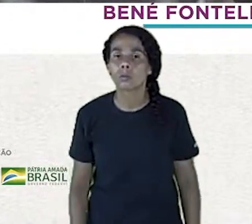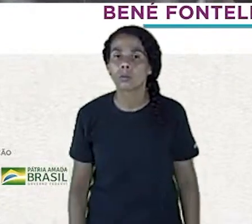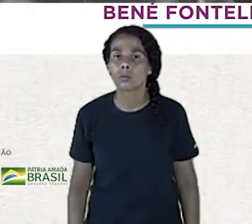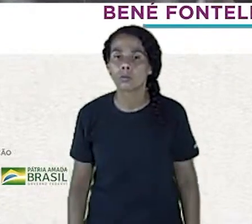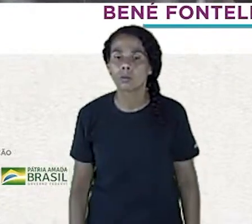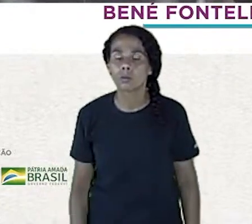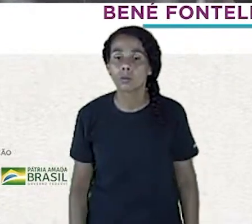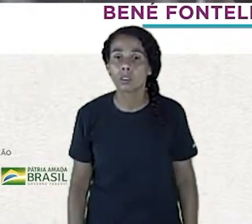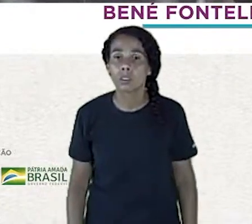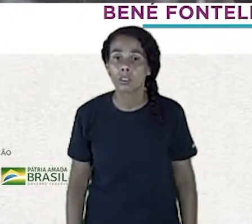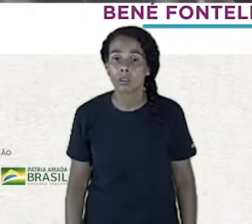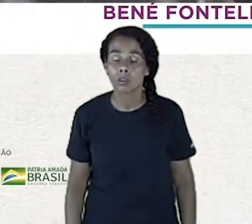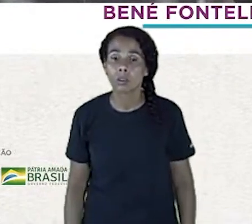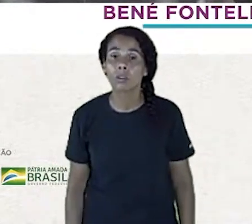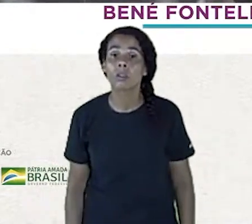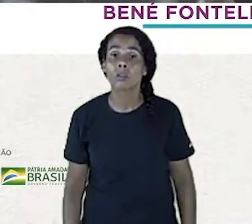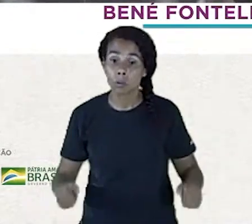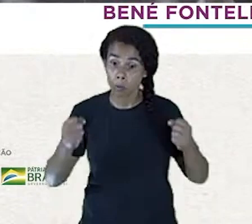é.